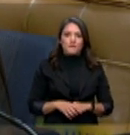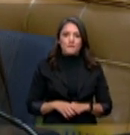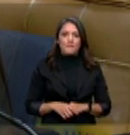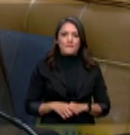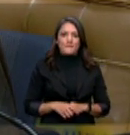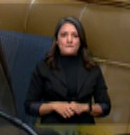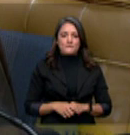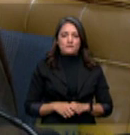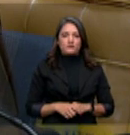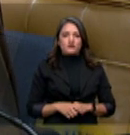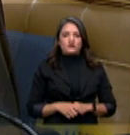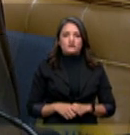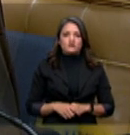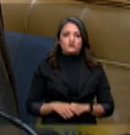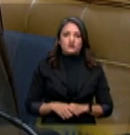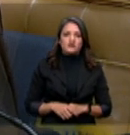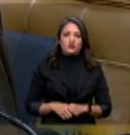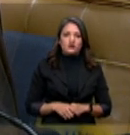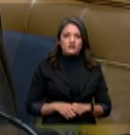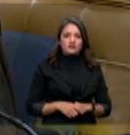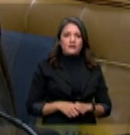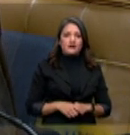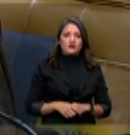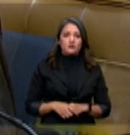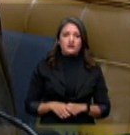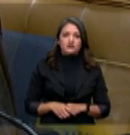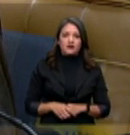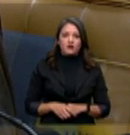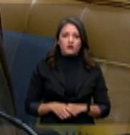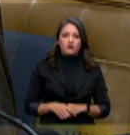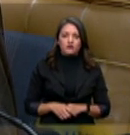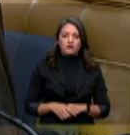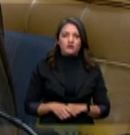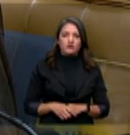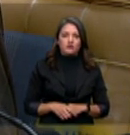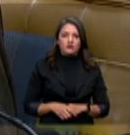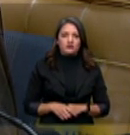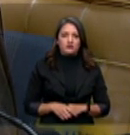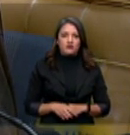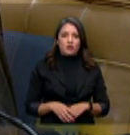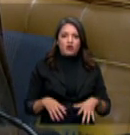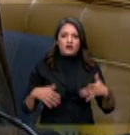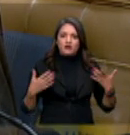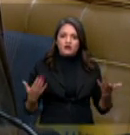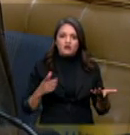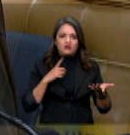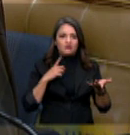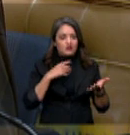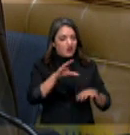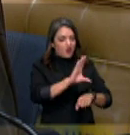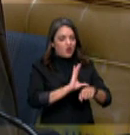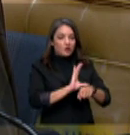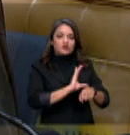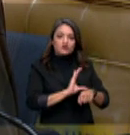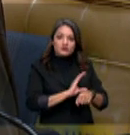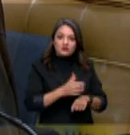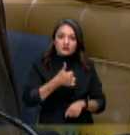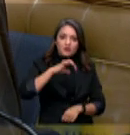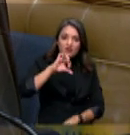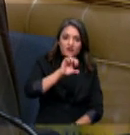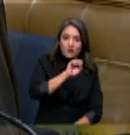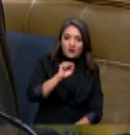Eu não ignoro, senhor presidente, que a Carta Magna, nossa Constituição de 88,